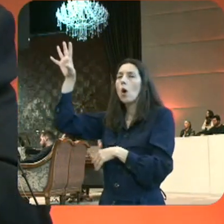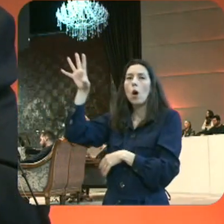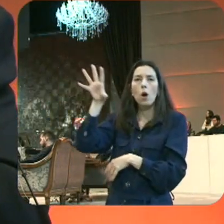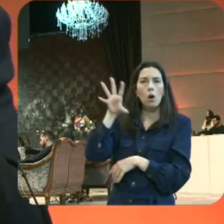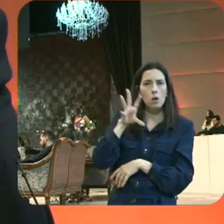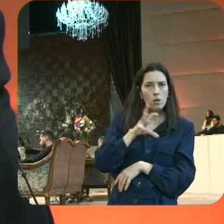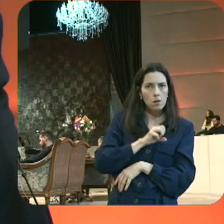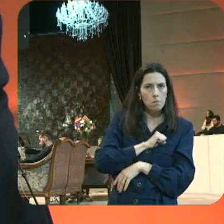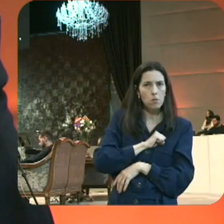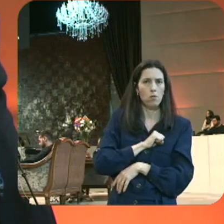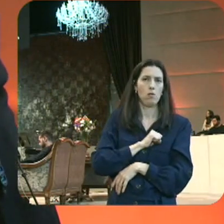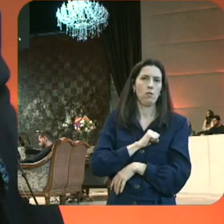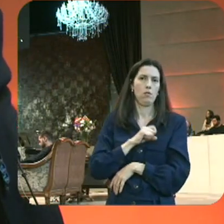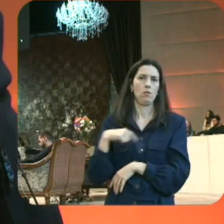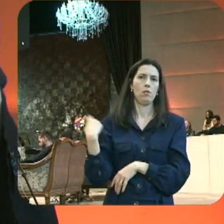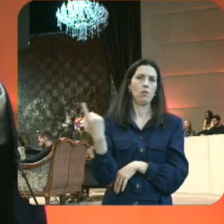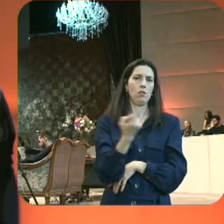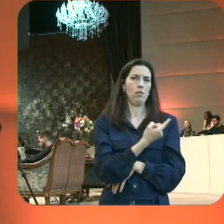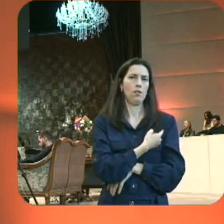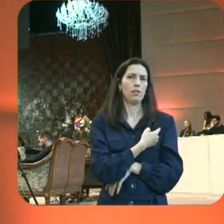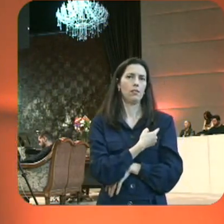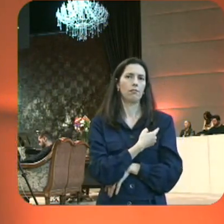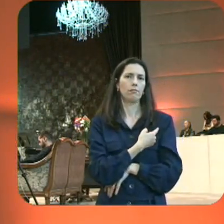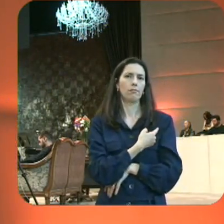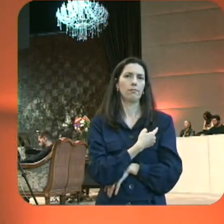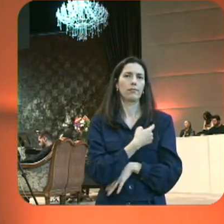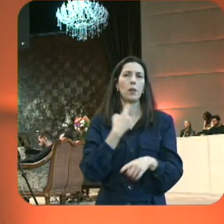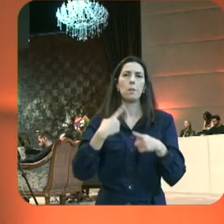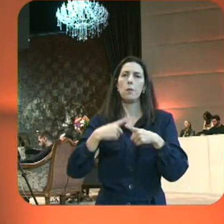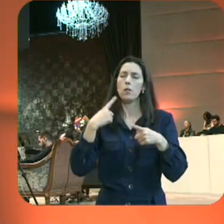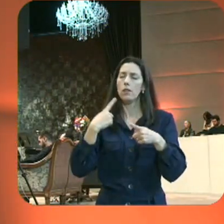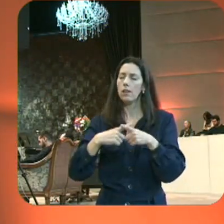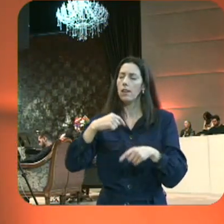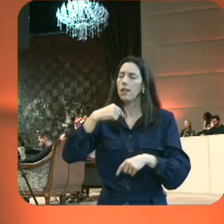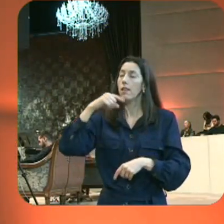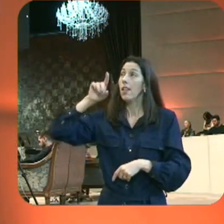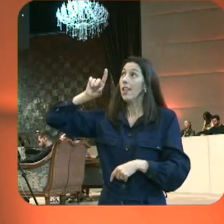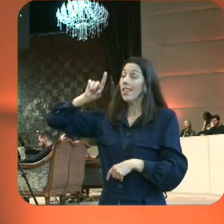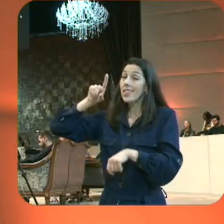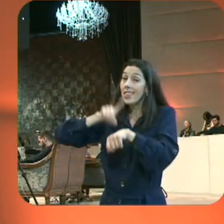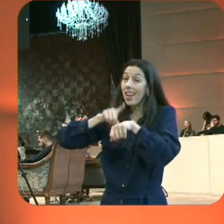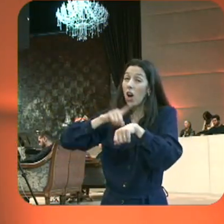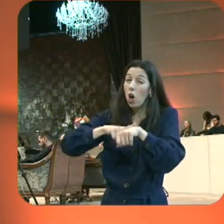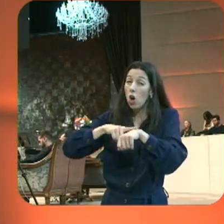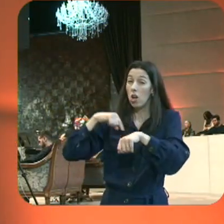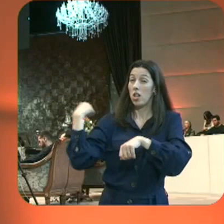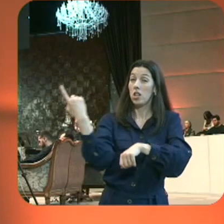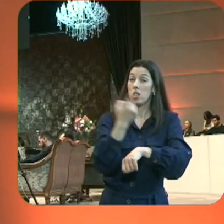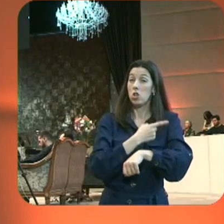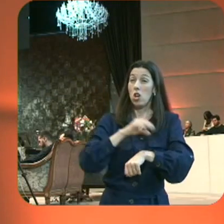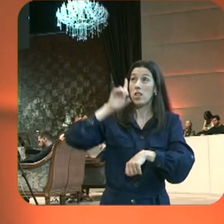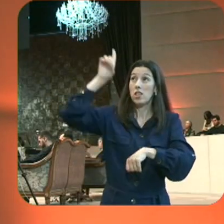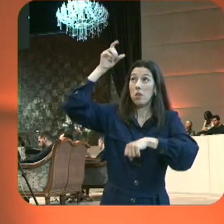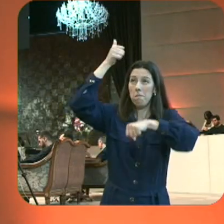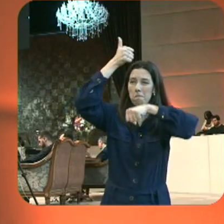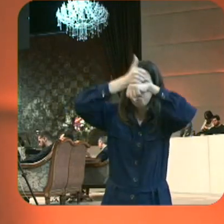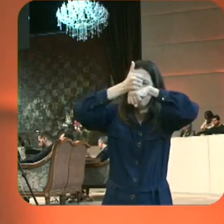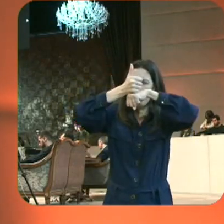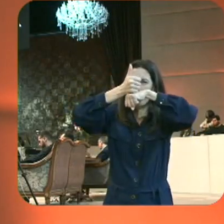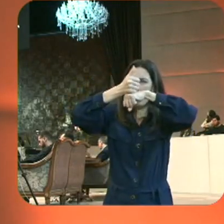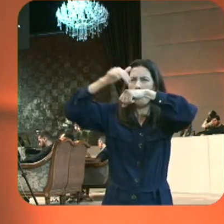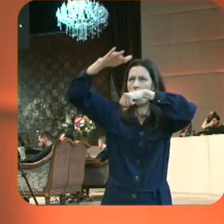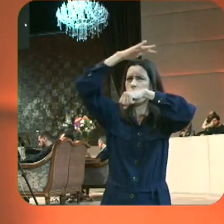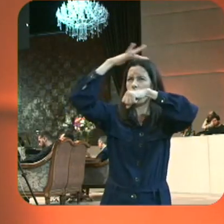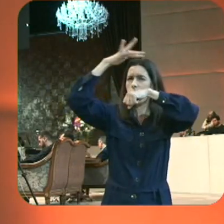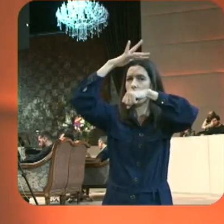Me coloque em primeiro lugar, porque eu vou abrir as janelas dos céus e vou abençoar a tua vida. Mas